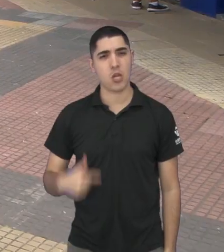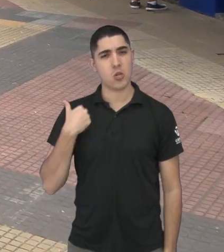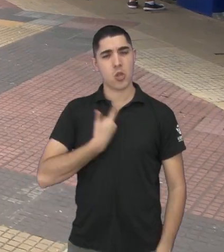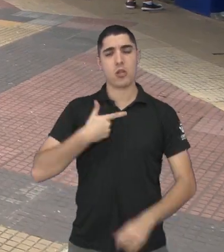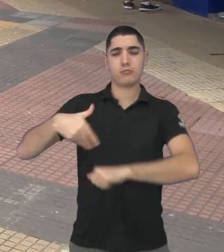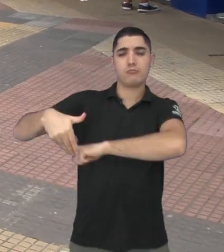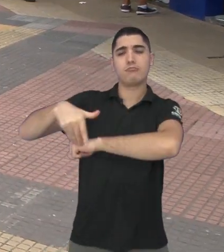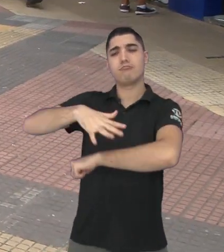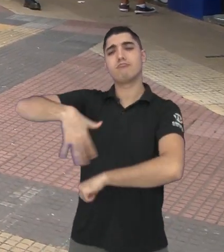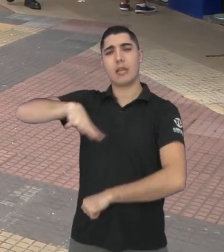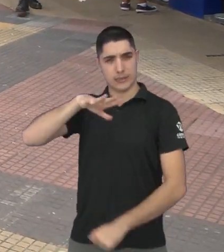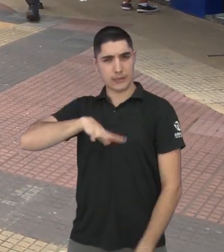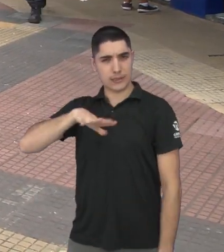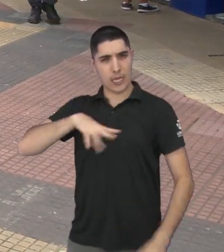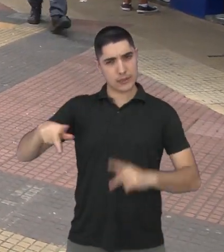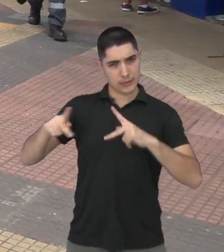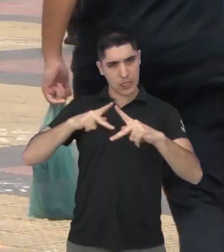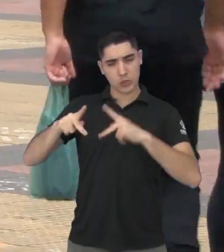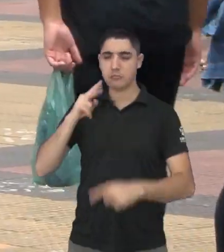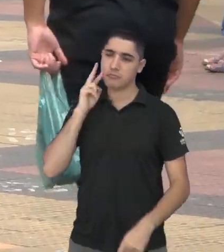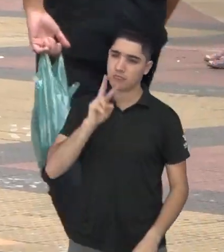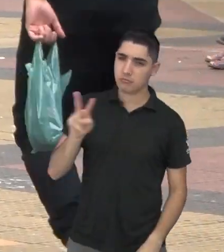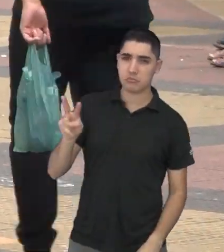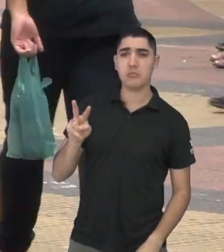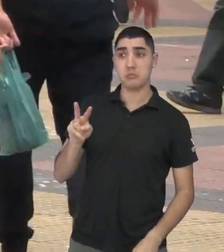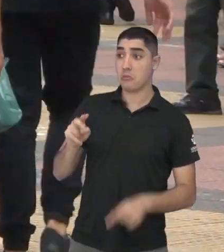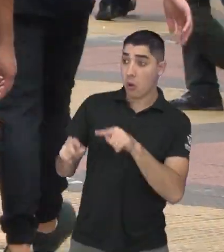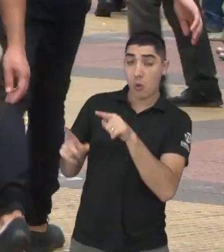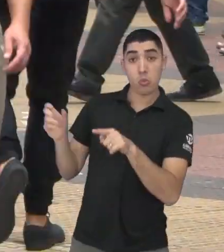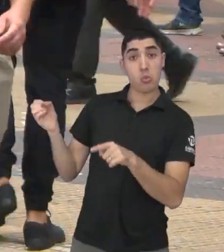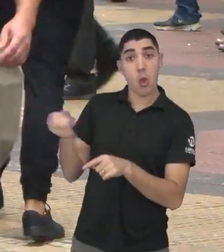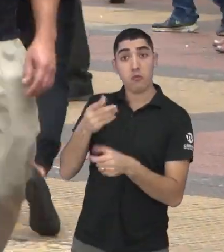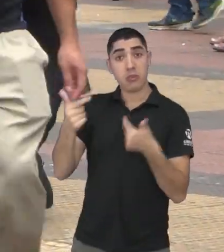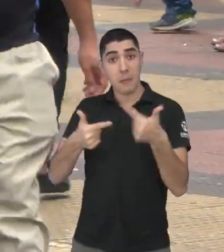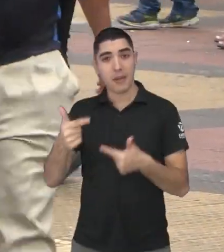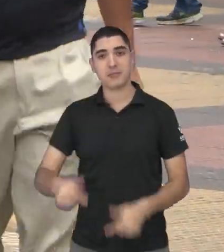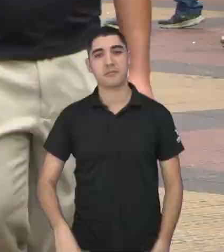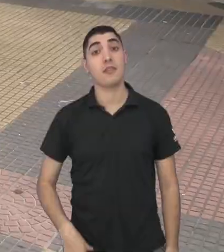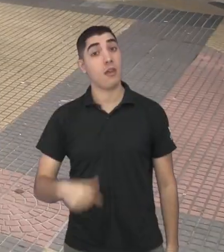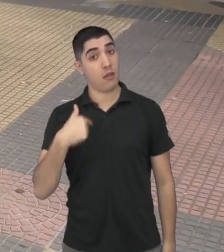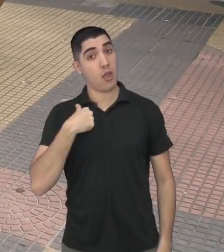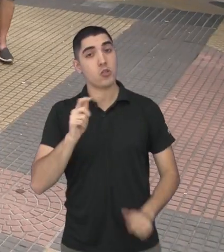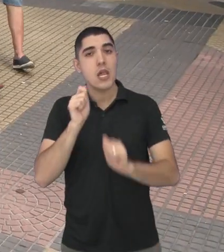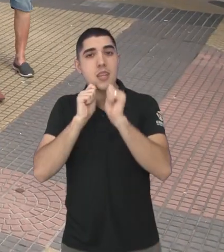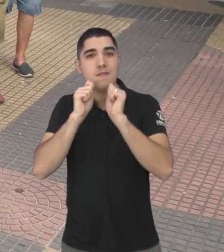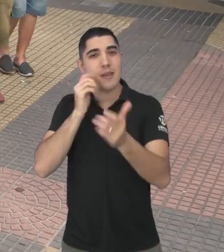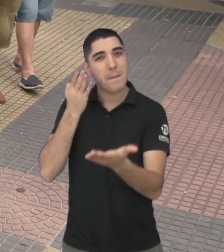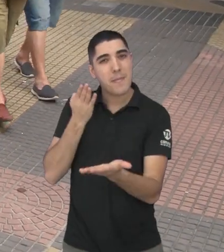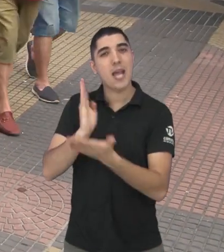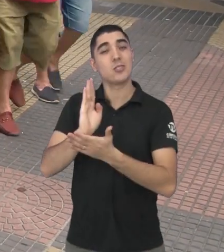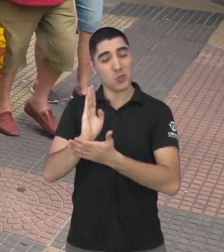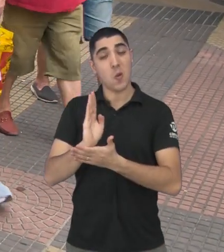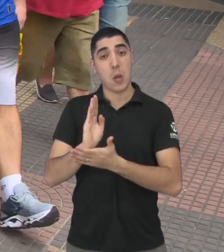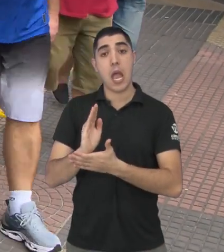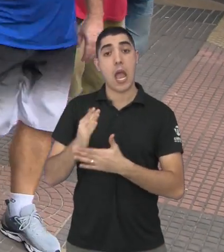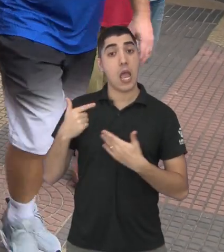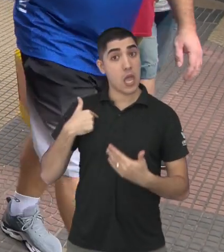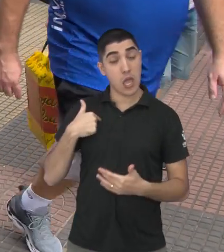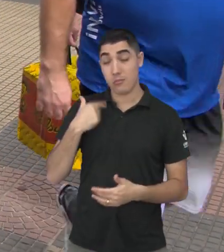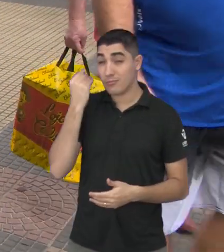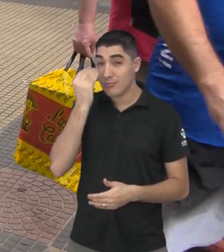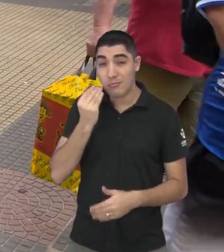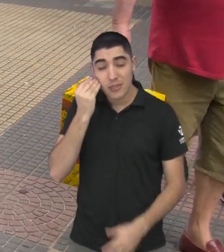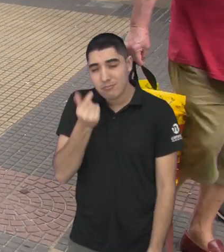andando pelo centro de São José não é difícil encontrar gente com emprego novo eu passei na entrevista e eu é